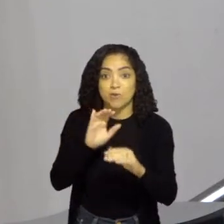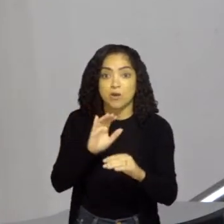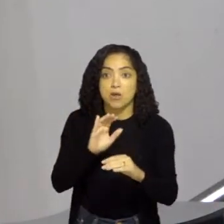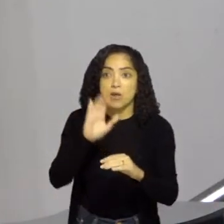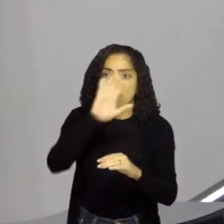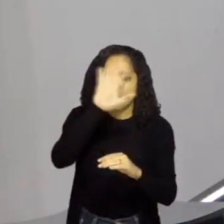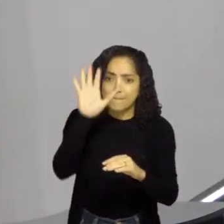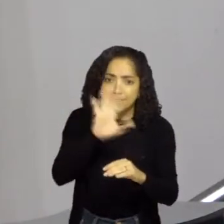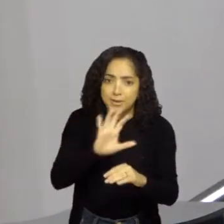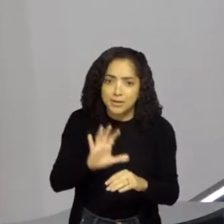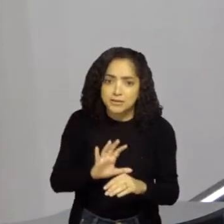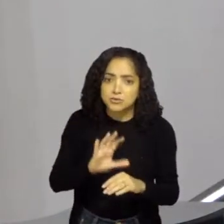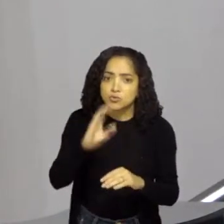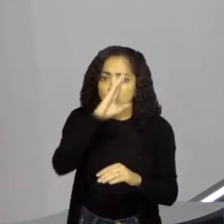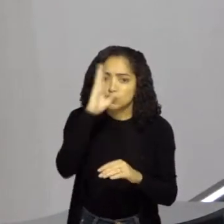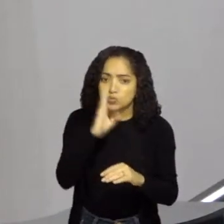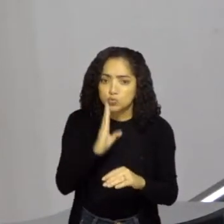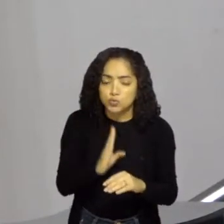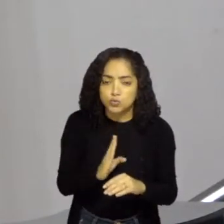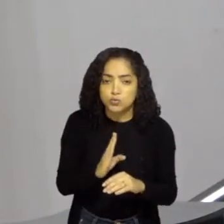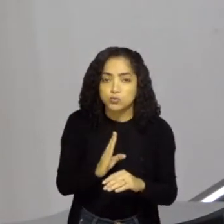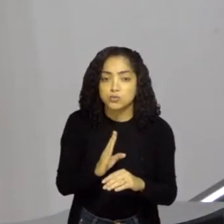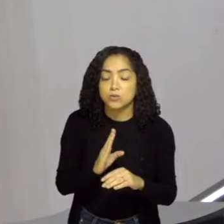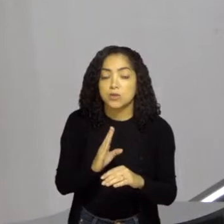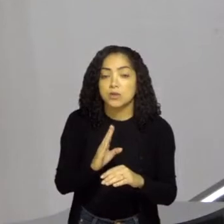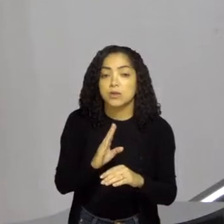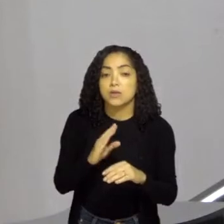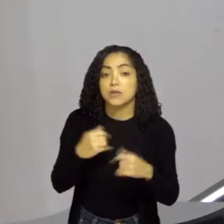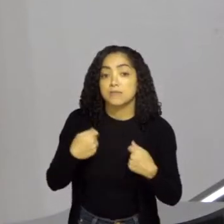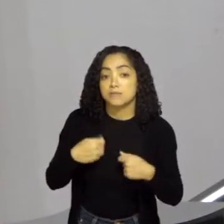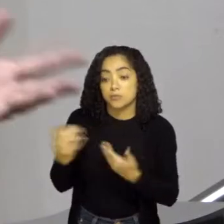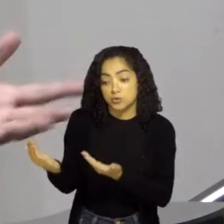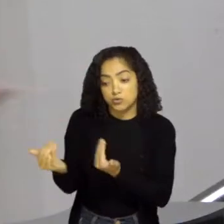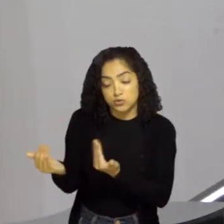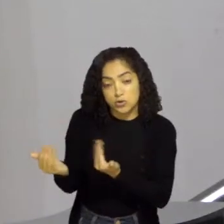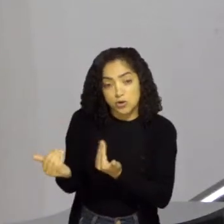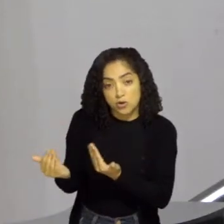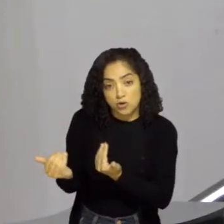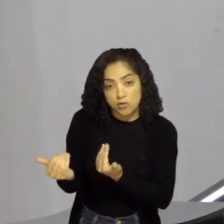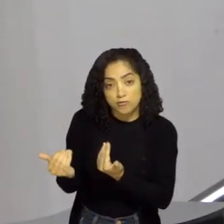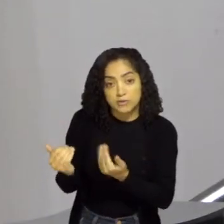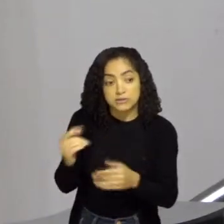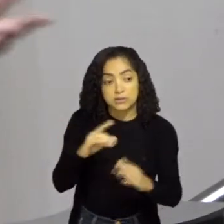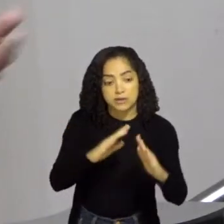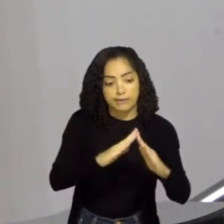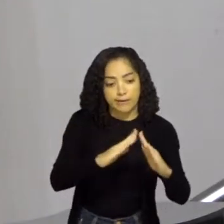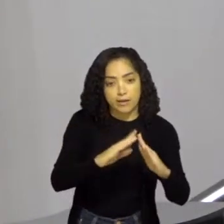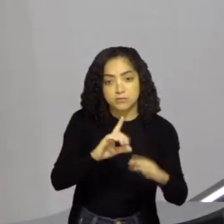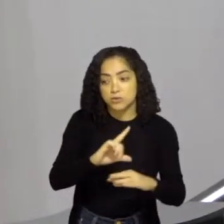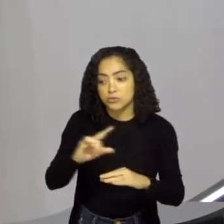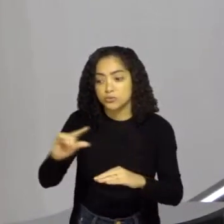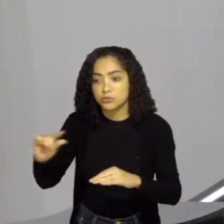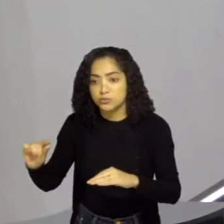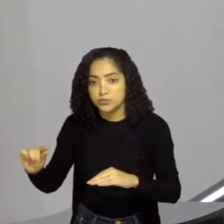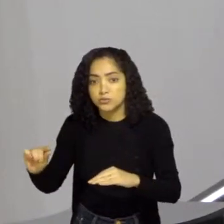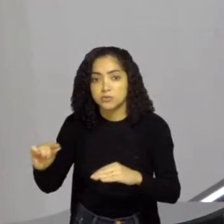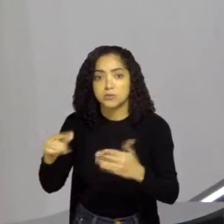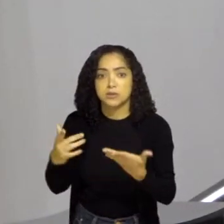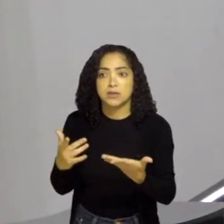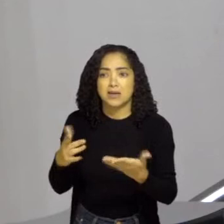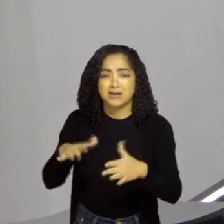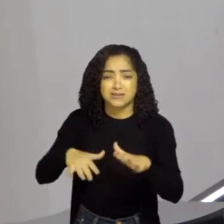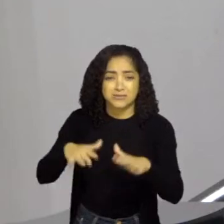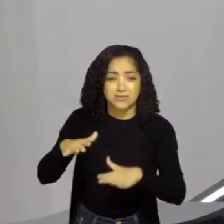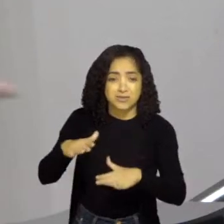Nós temos que saber. Tem jovens que saem de casa, são enterrados como